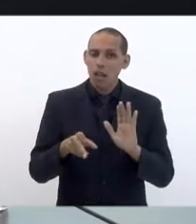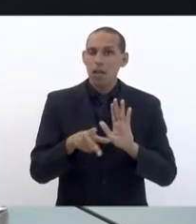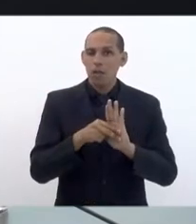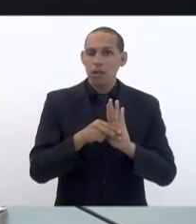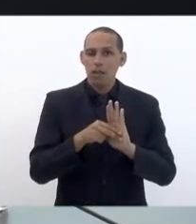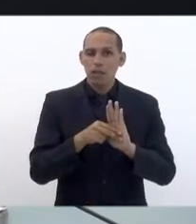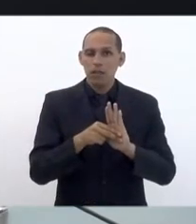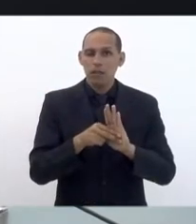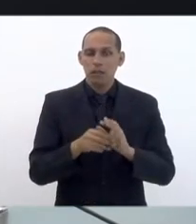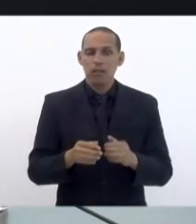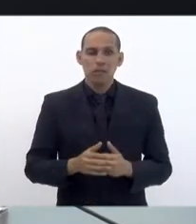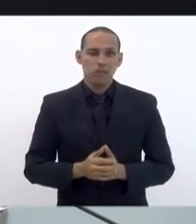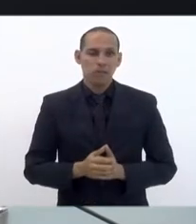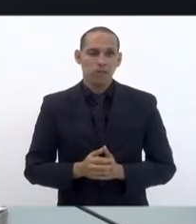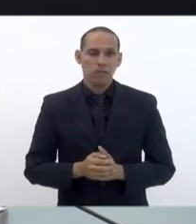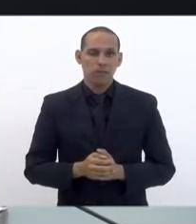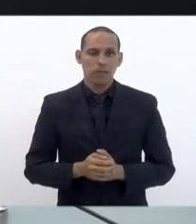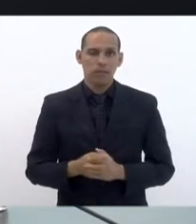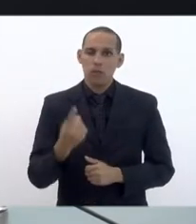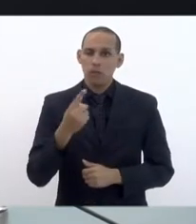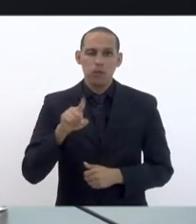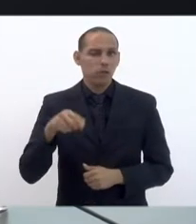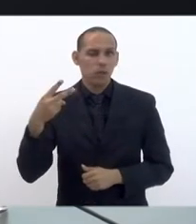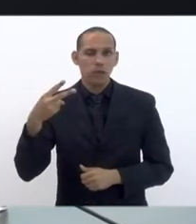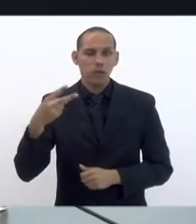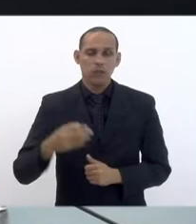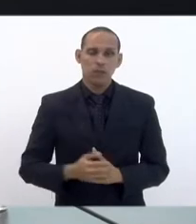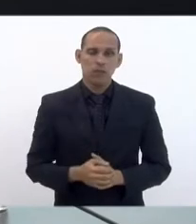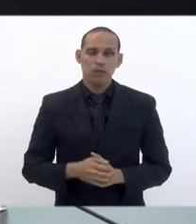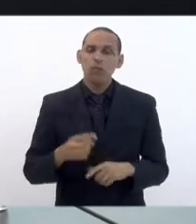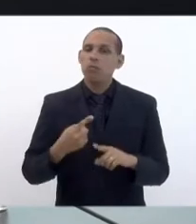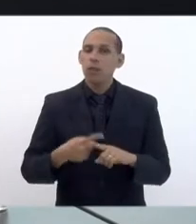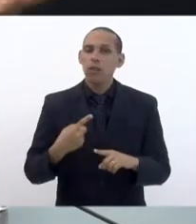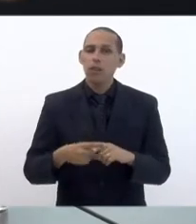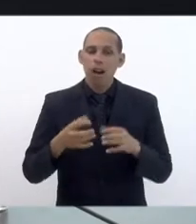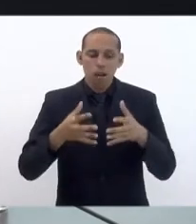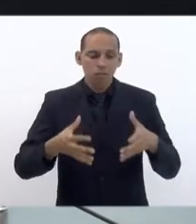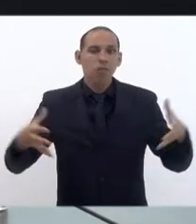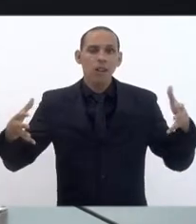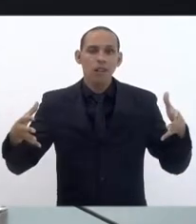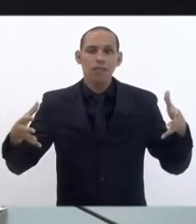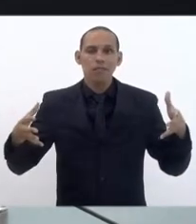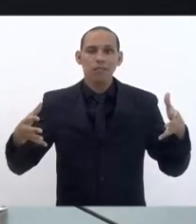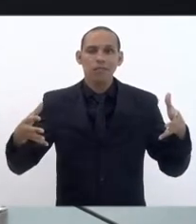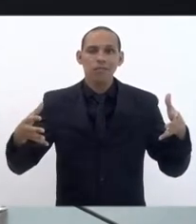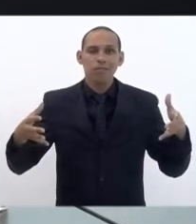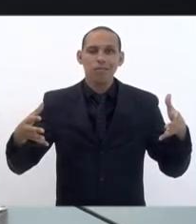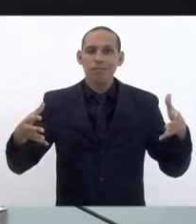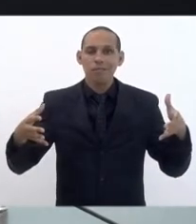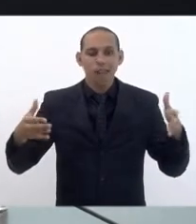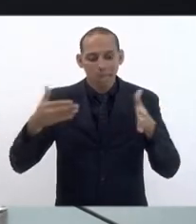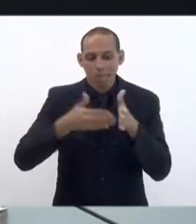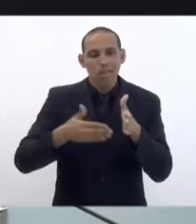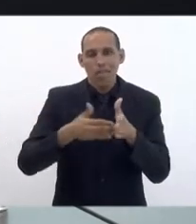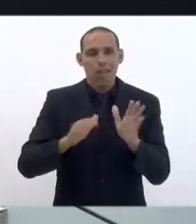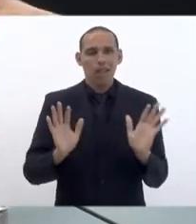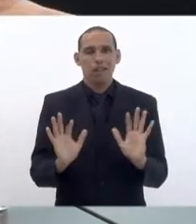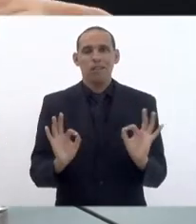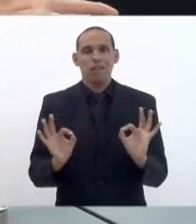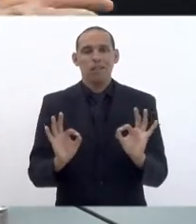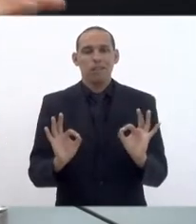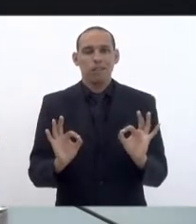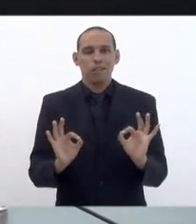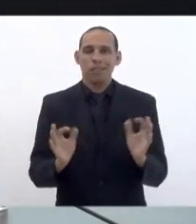emendas 1 e 2, porque é de expansão e não de restrição. Não